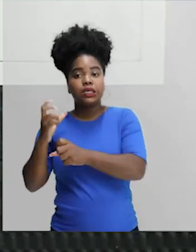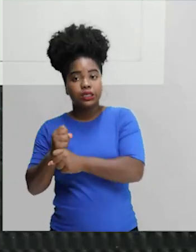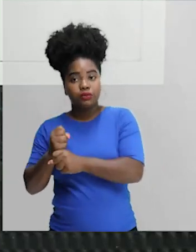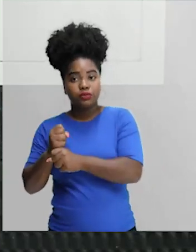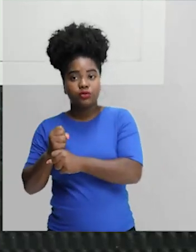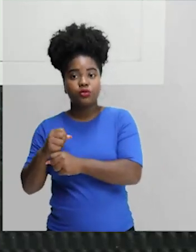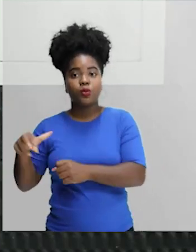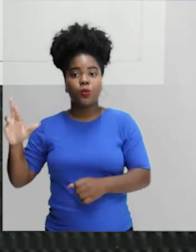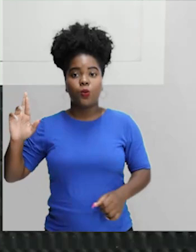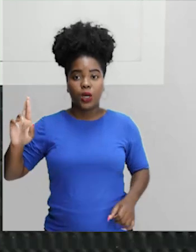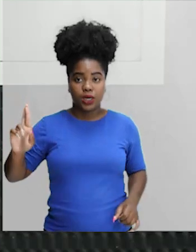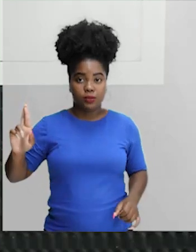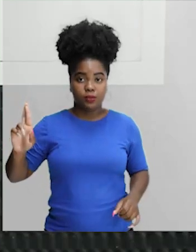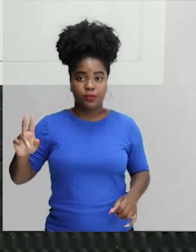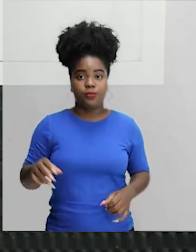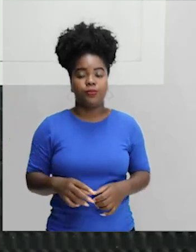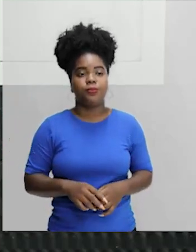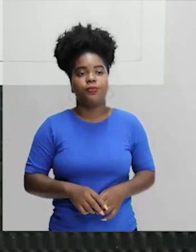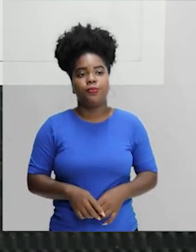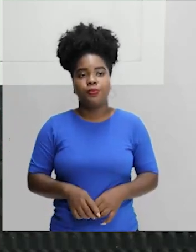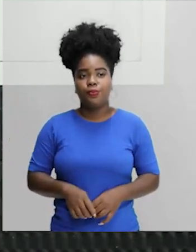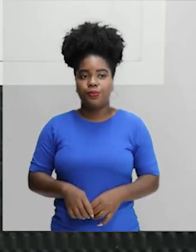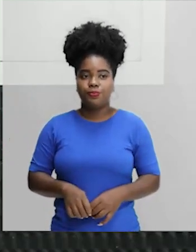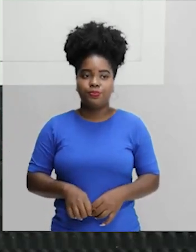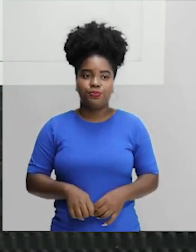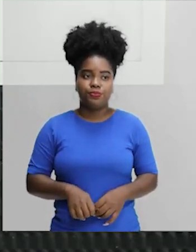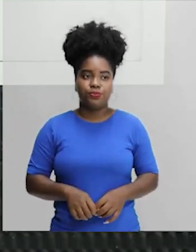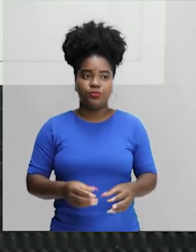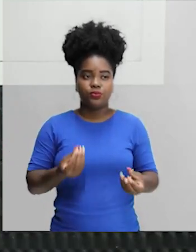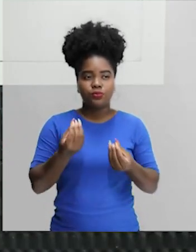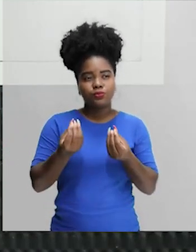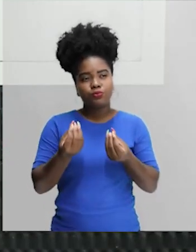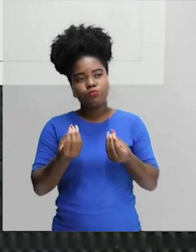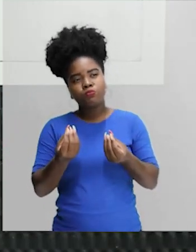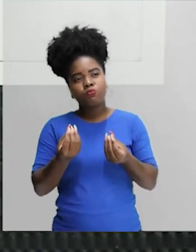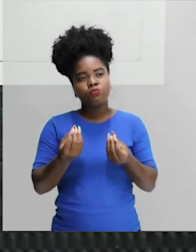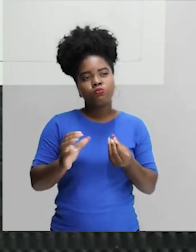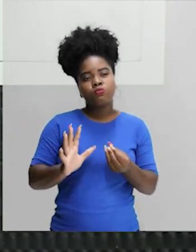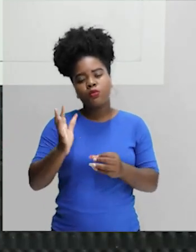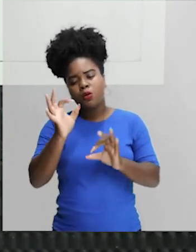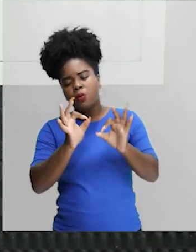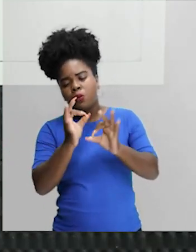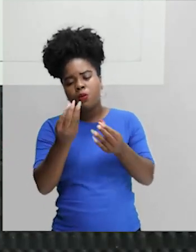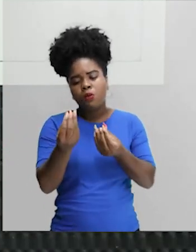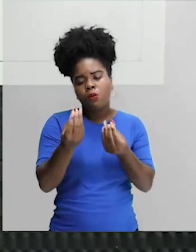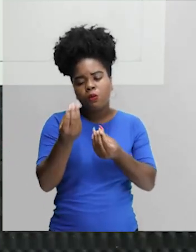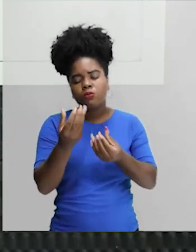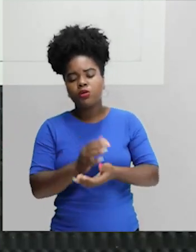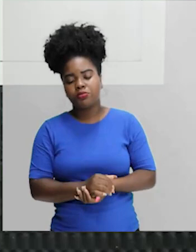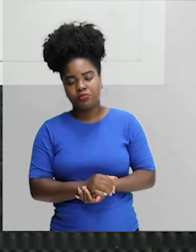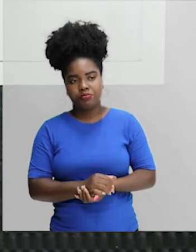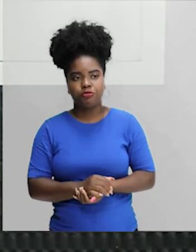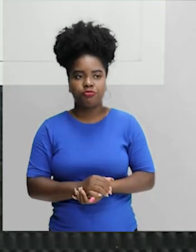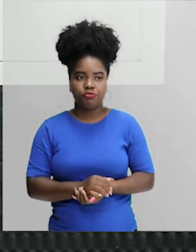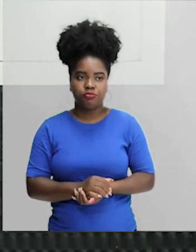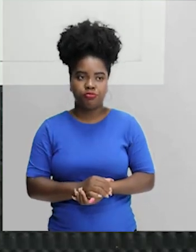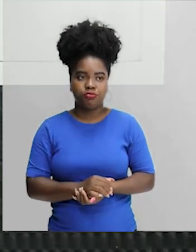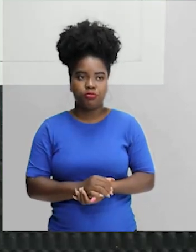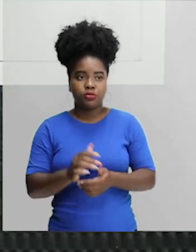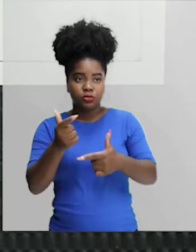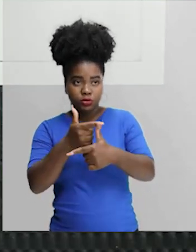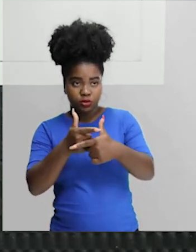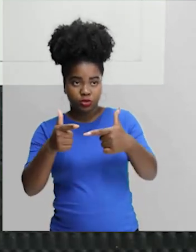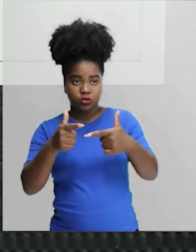com o seu resto, né? Rx. Então, o que a gente vai fazer? A gente vai fazer a divisão